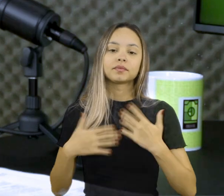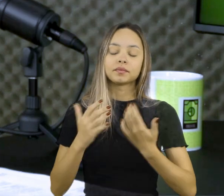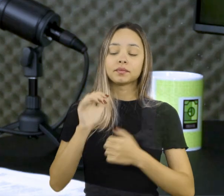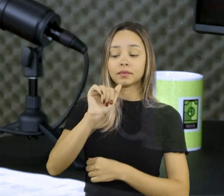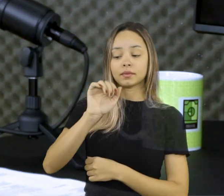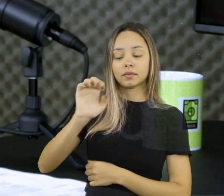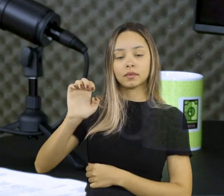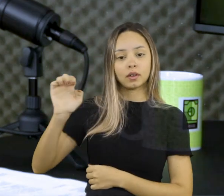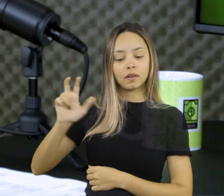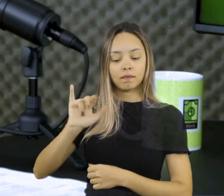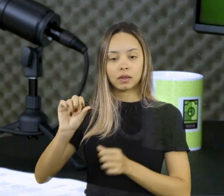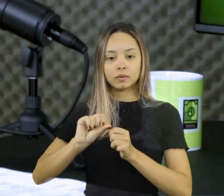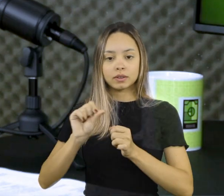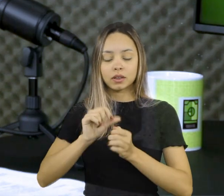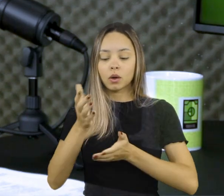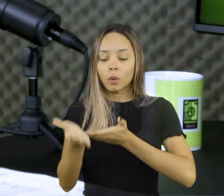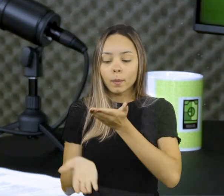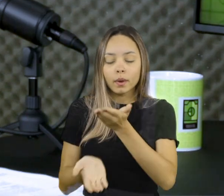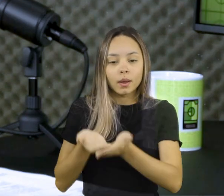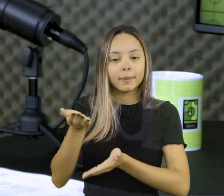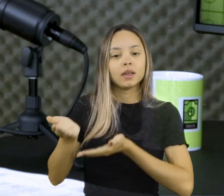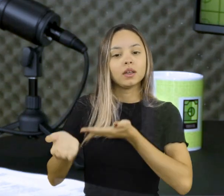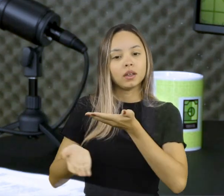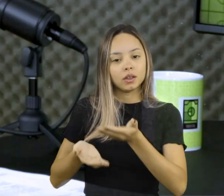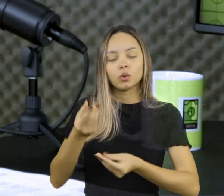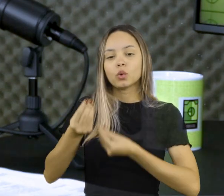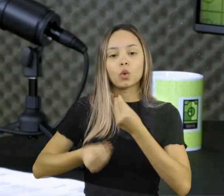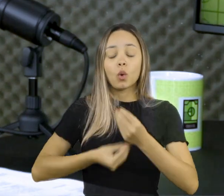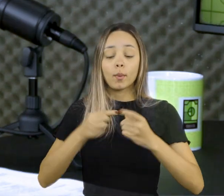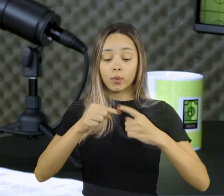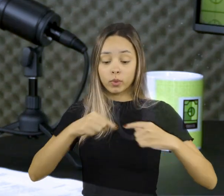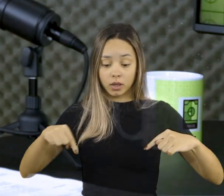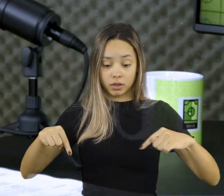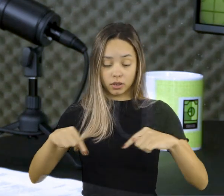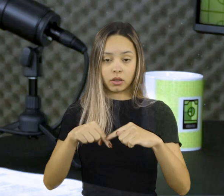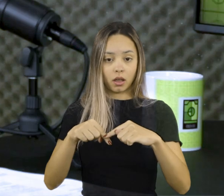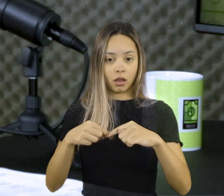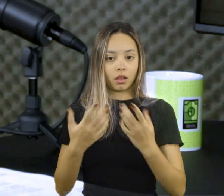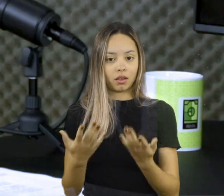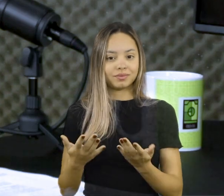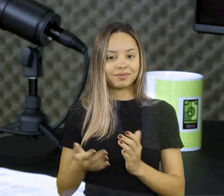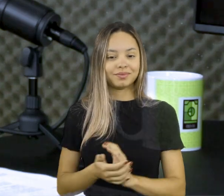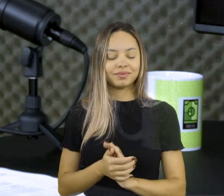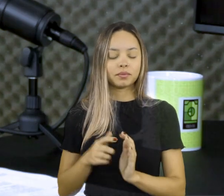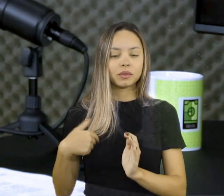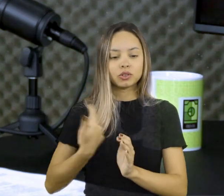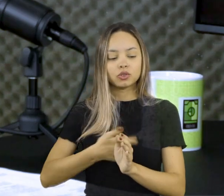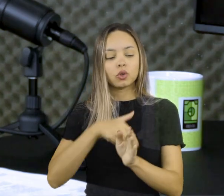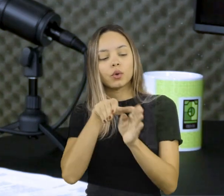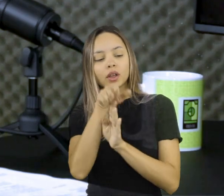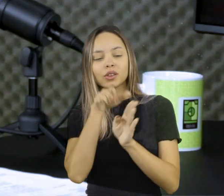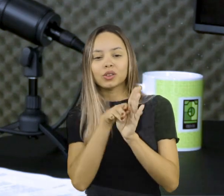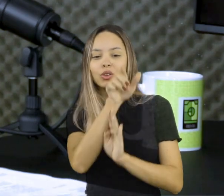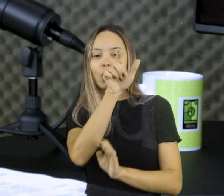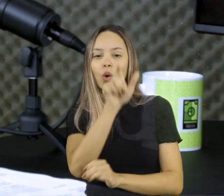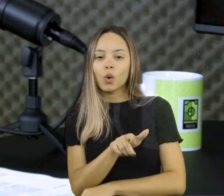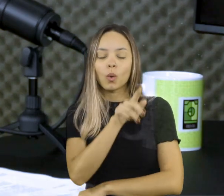fazer esse acompanhamento. Como é que está lá na sala? A gente orientou o professor